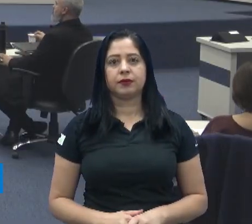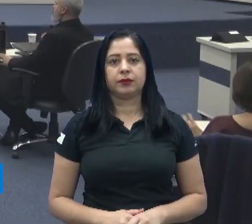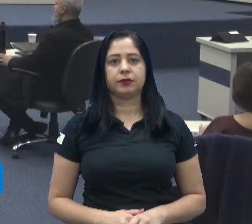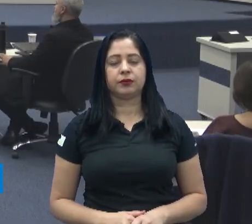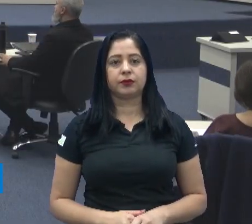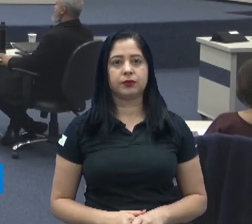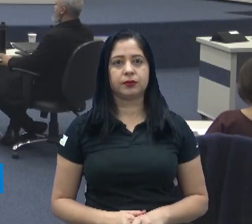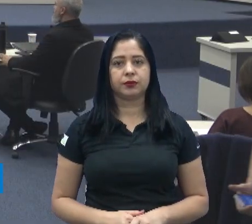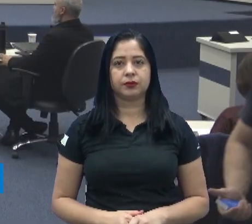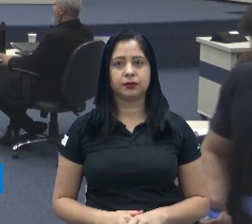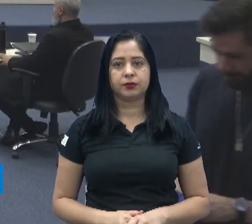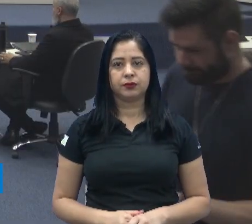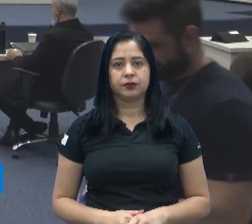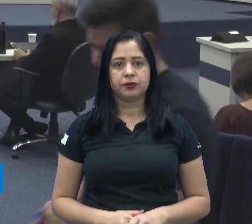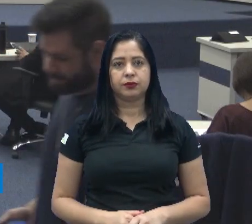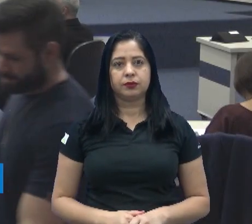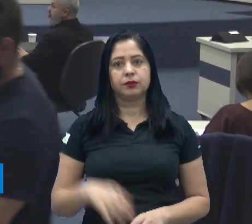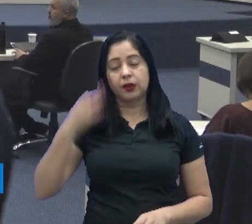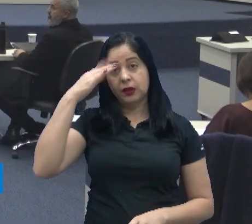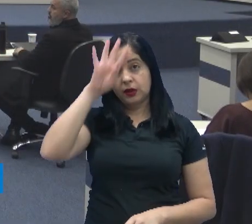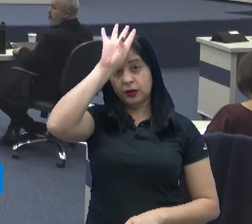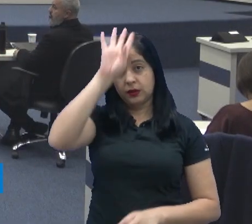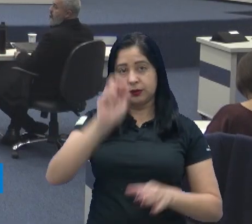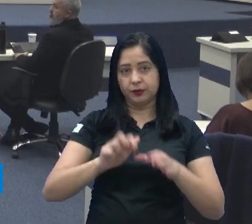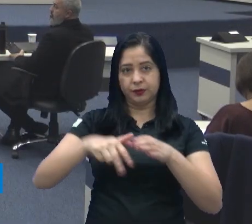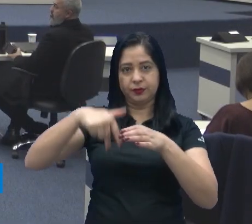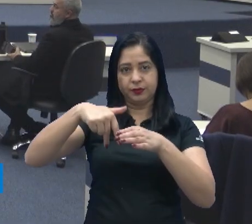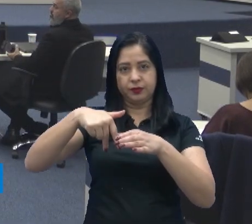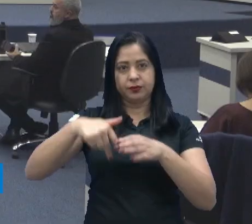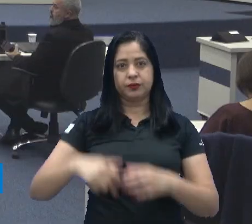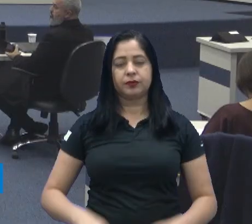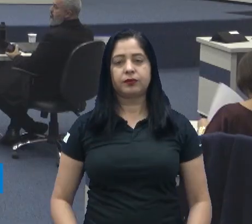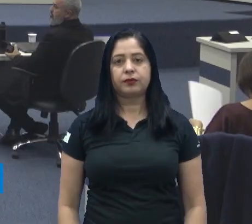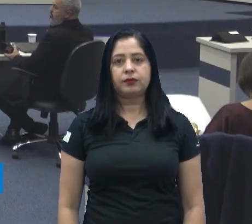Próximo vereador inscrito, vereador Sena.